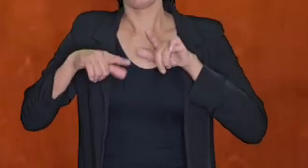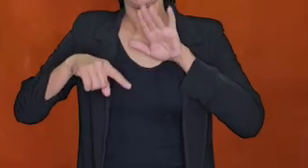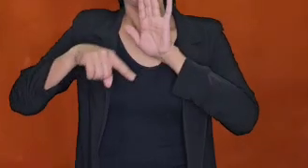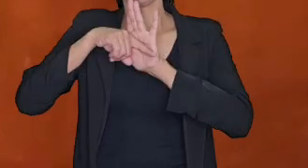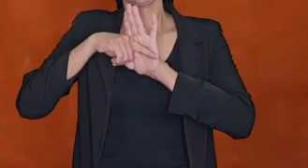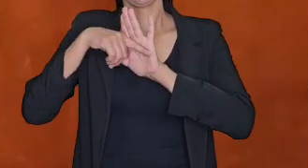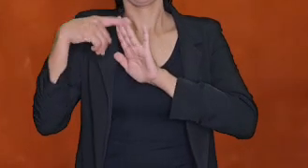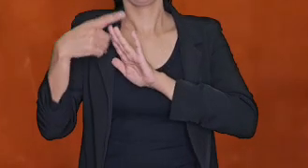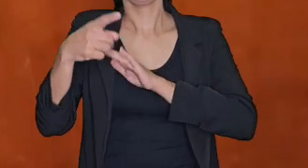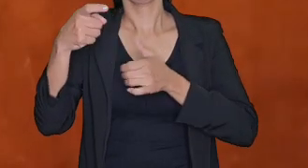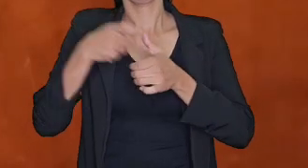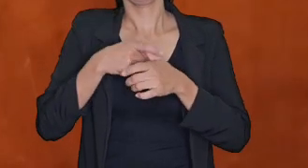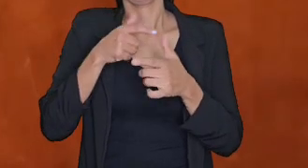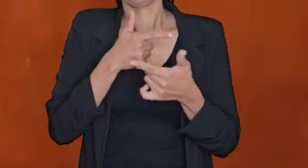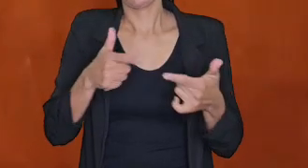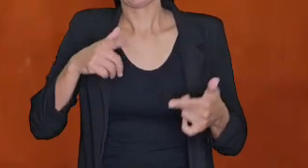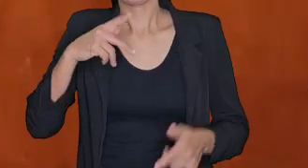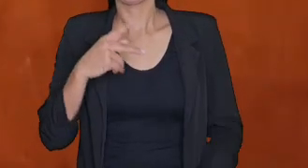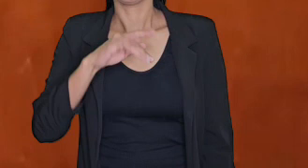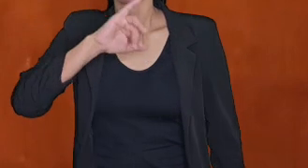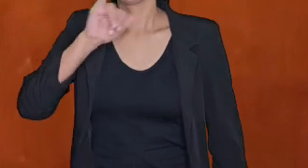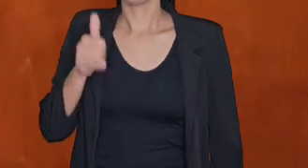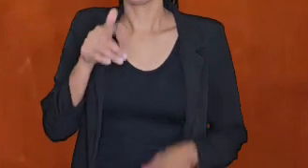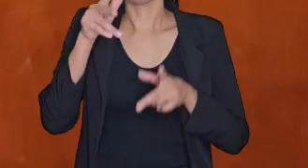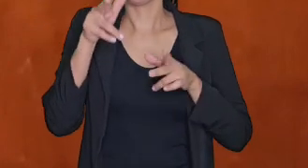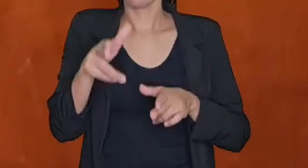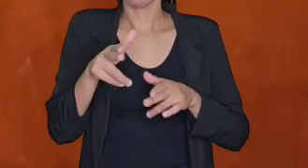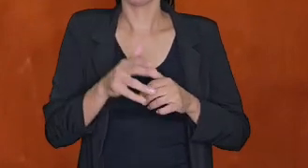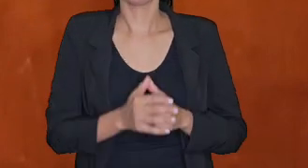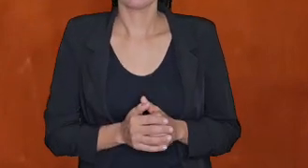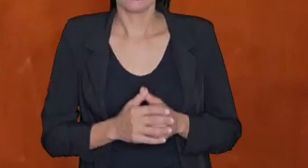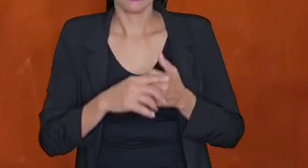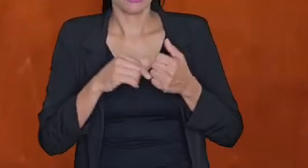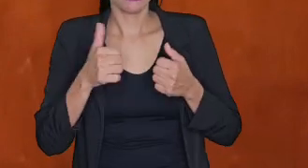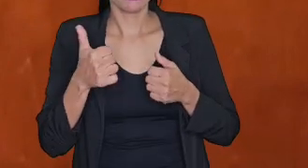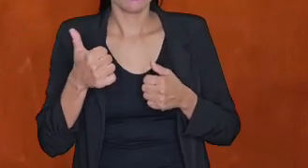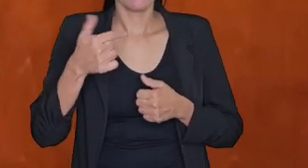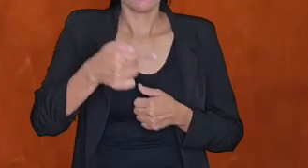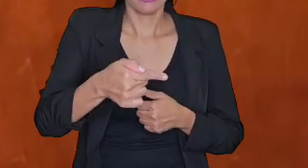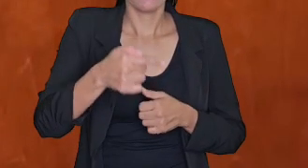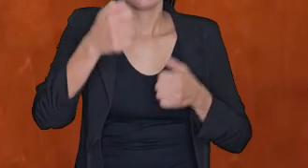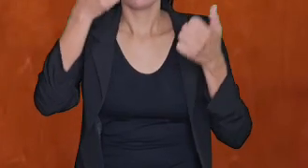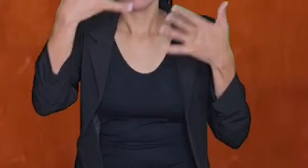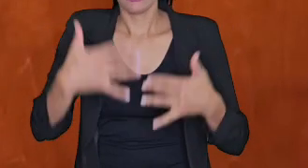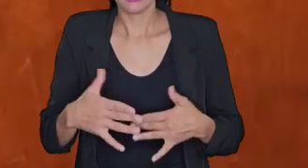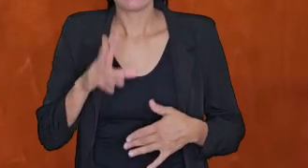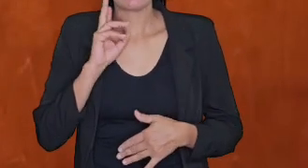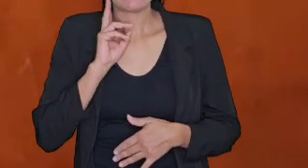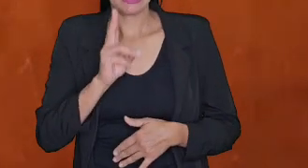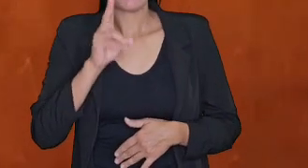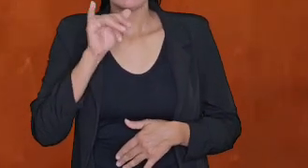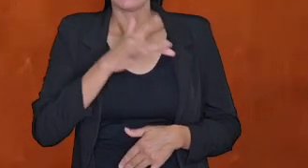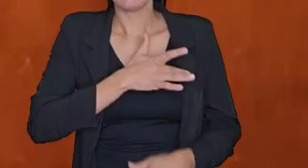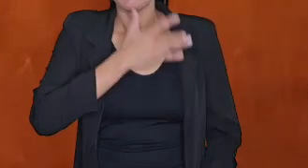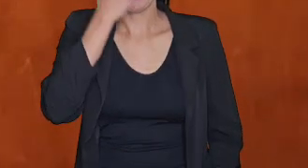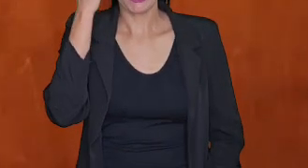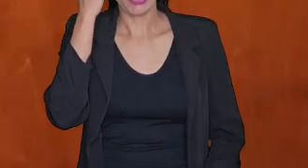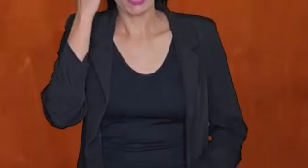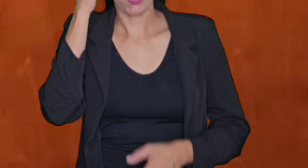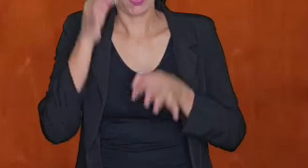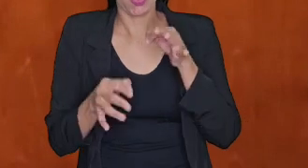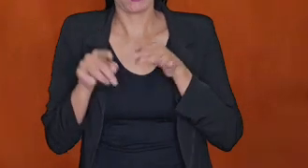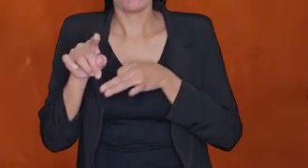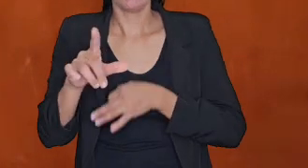algum bem, ela precisa apresentar uma certidão negativa de débitos. PJ é assim. Esse artigo 17